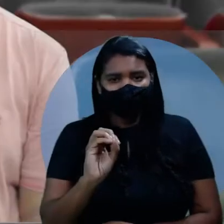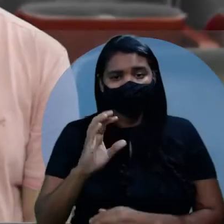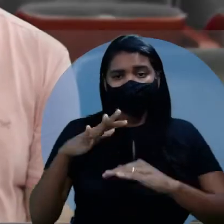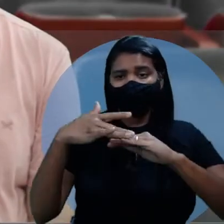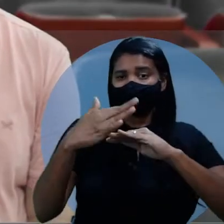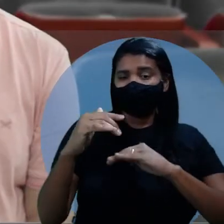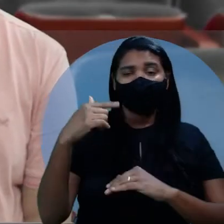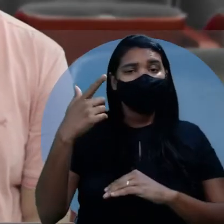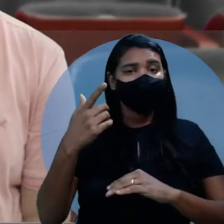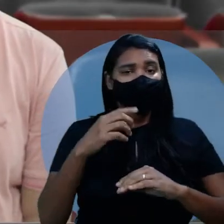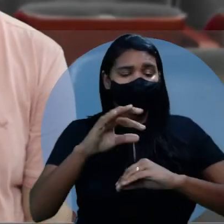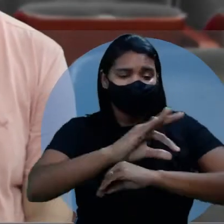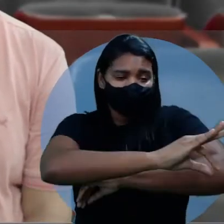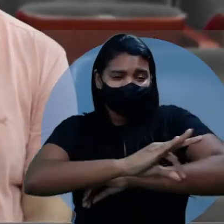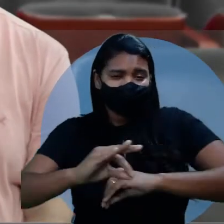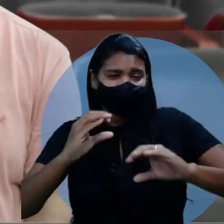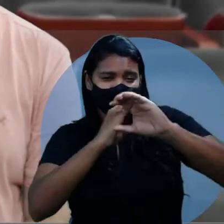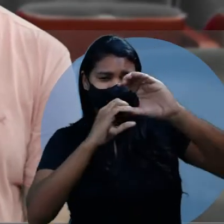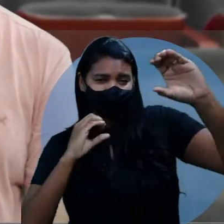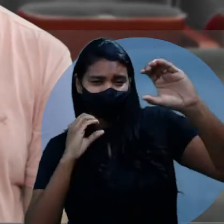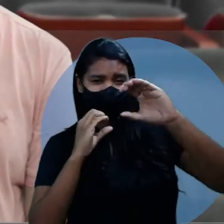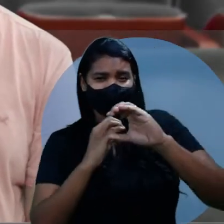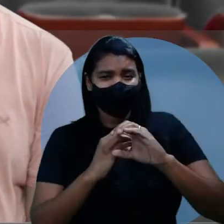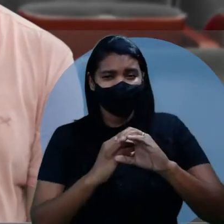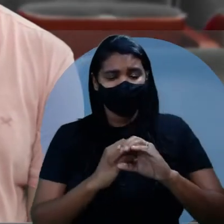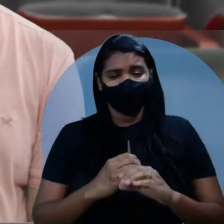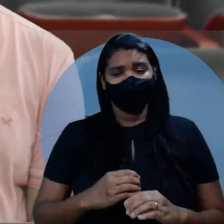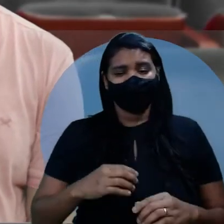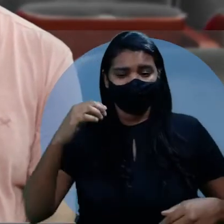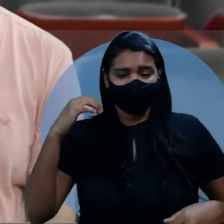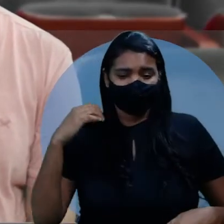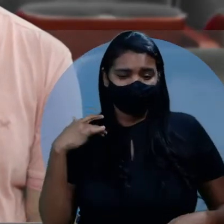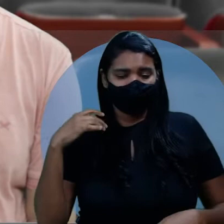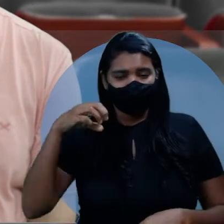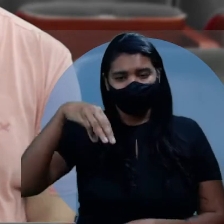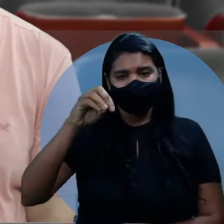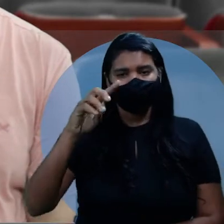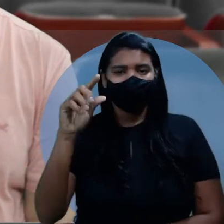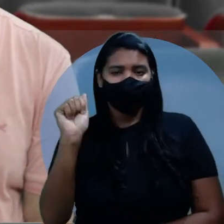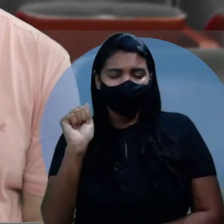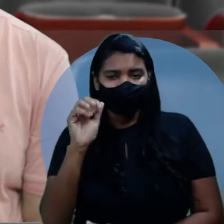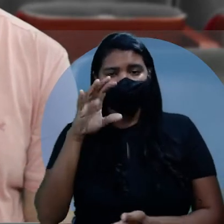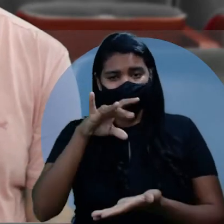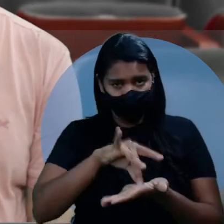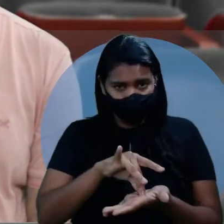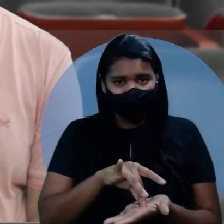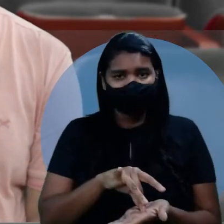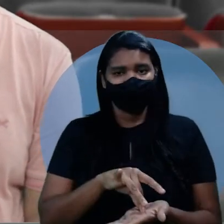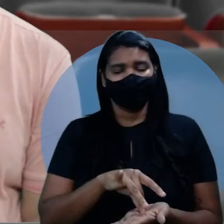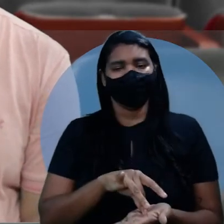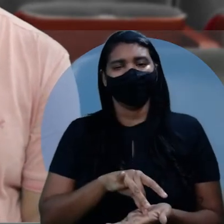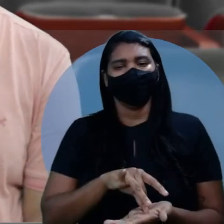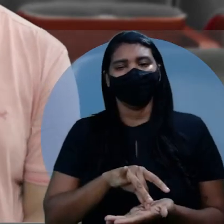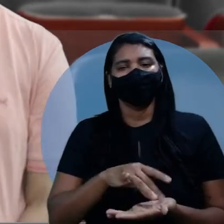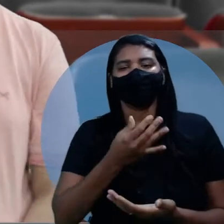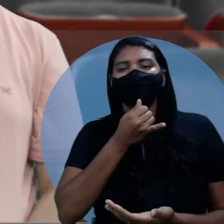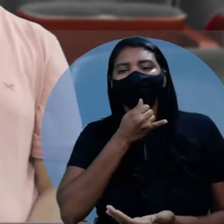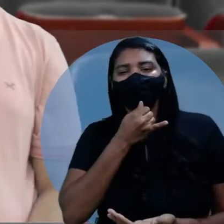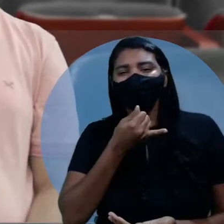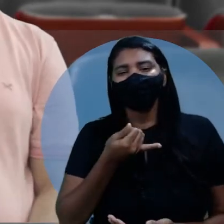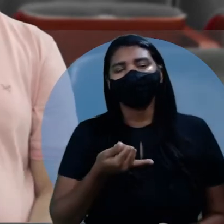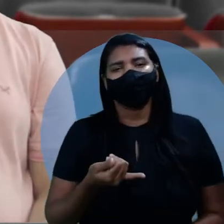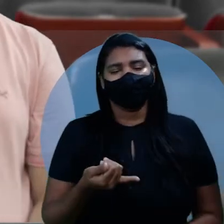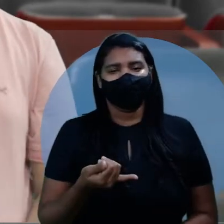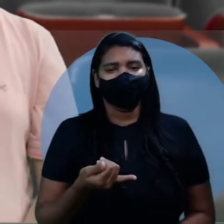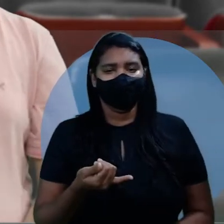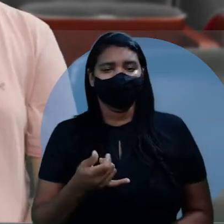além da arquitetura, ela influenciou moda, é um conceito, né? O que a gente chamaria hoje em dia de um conceito, né? Então, por exemplo,